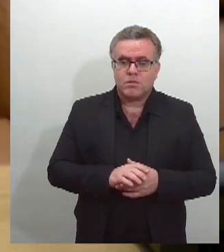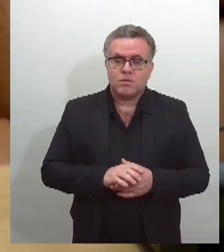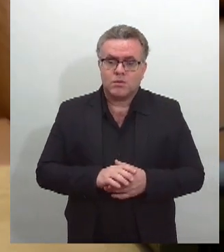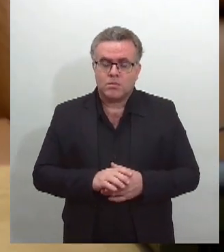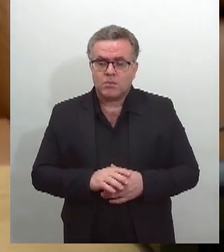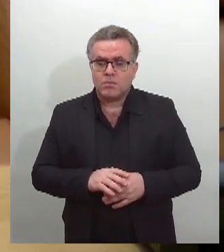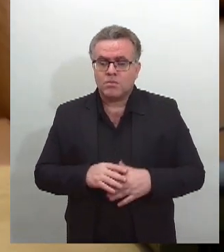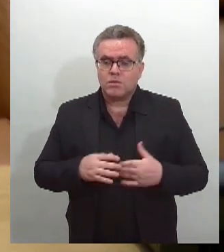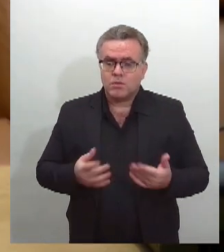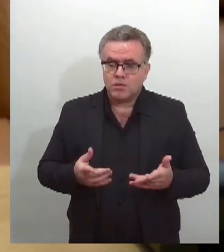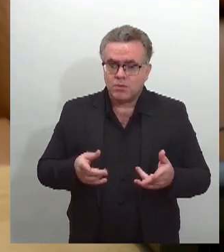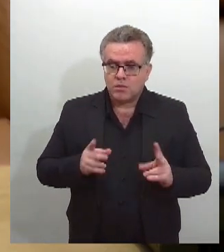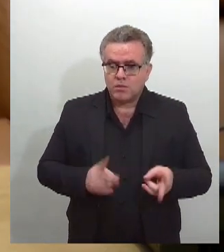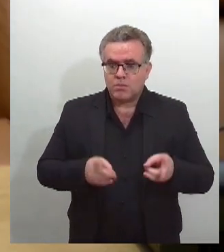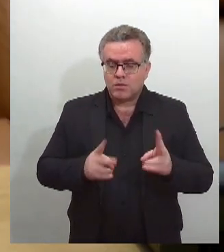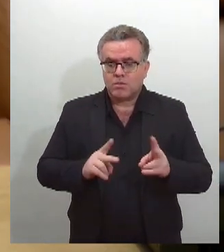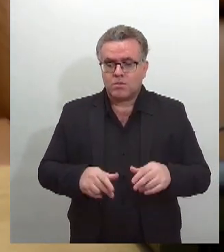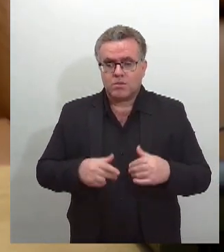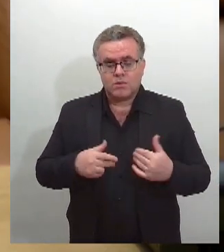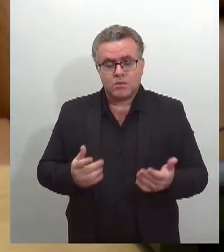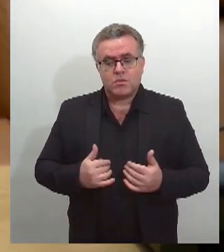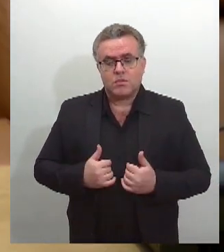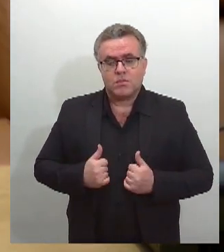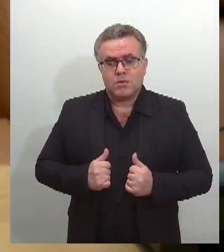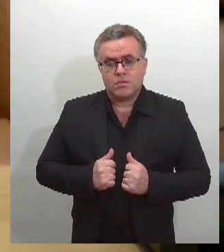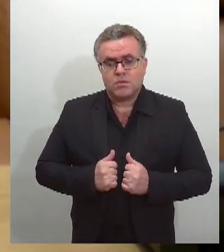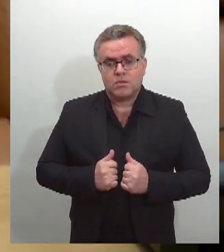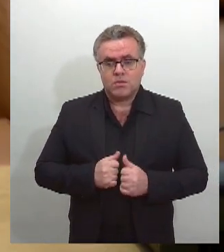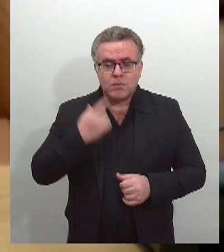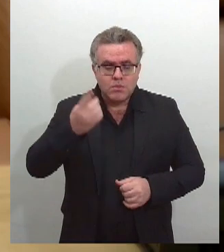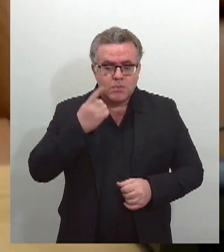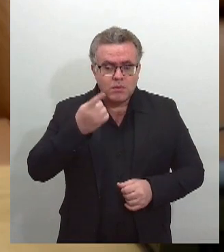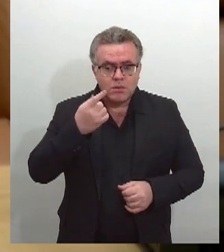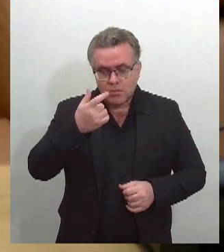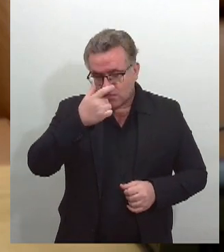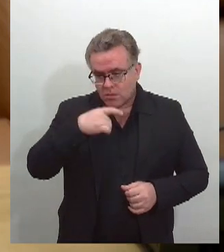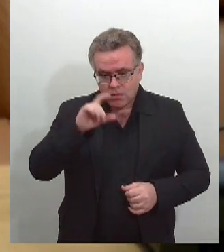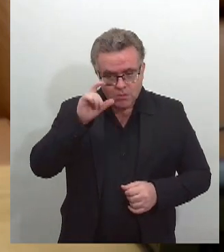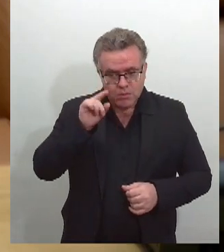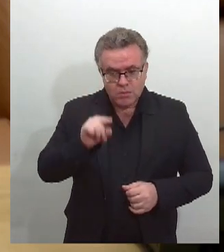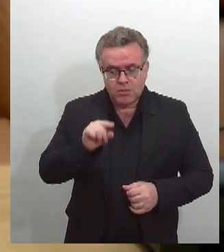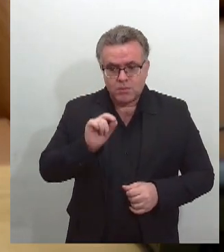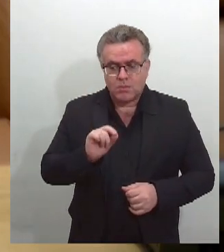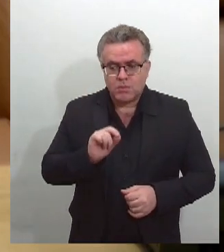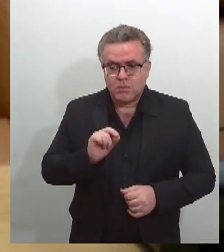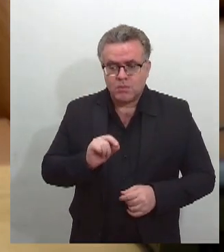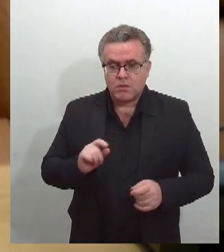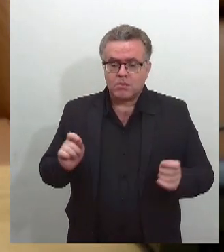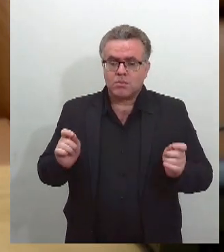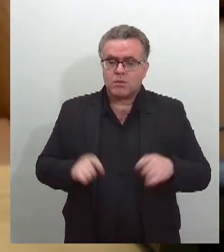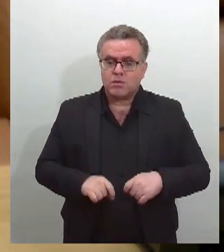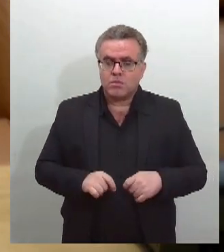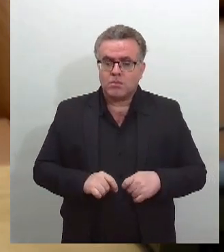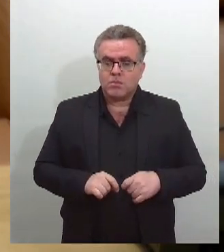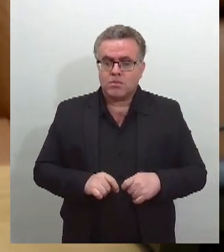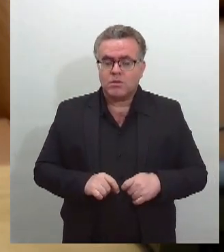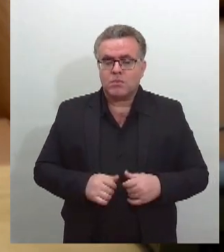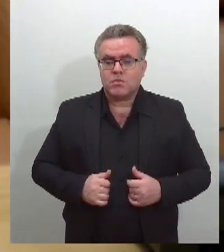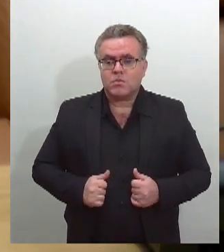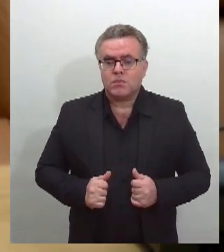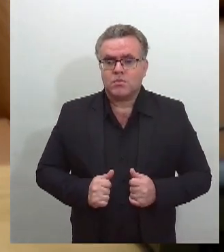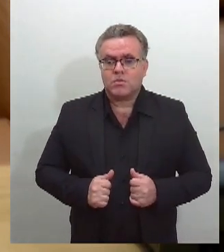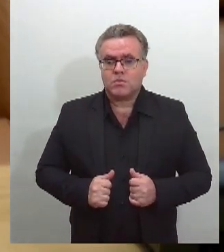parabenizo o colega deputado Jorge Passos por ter feito esse convite, né, para que o